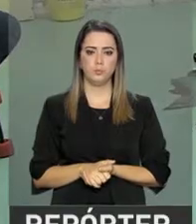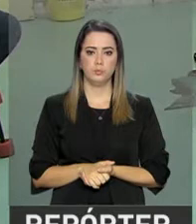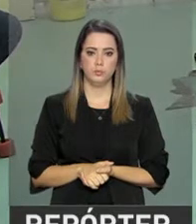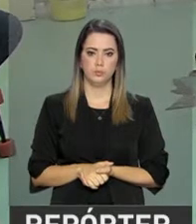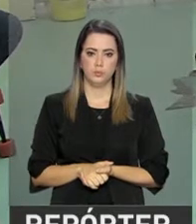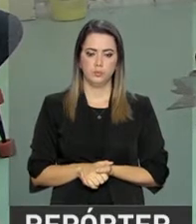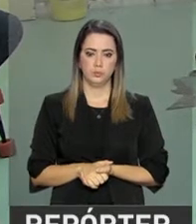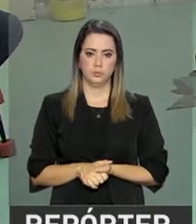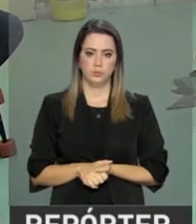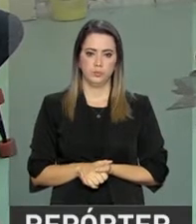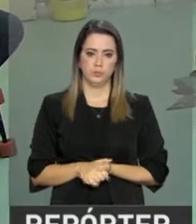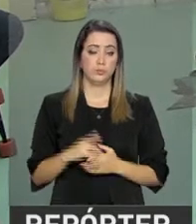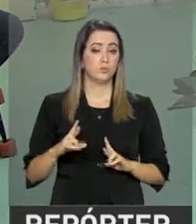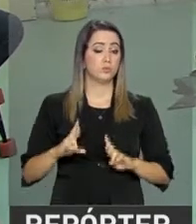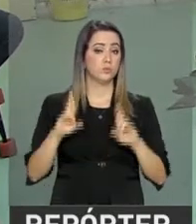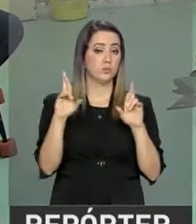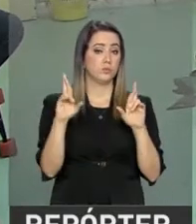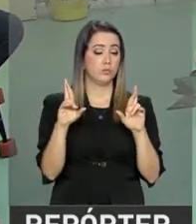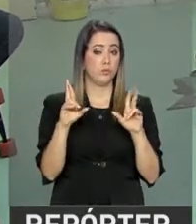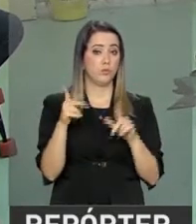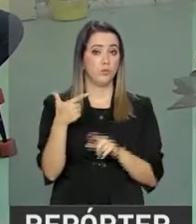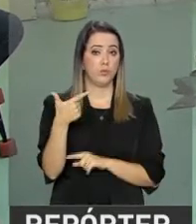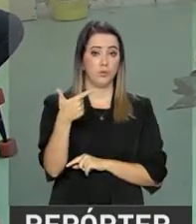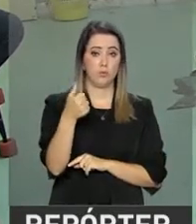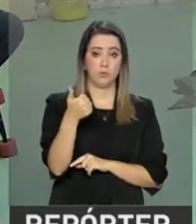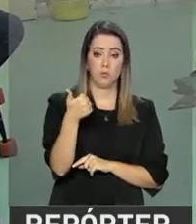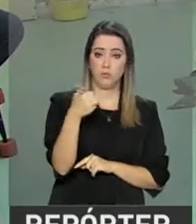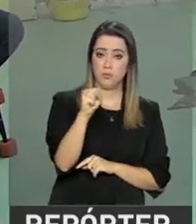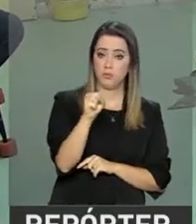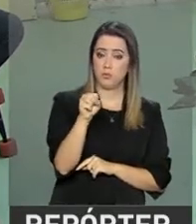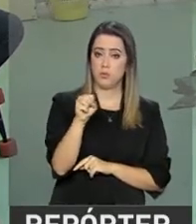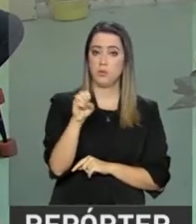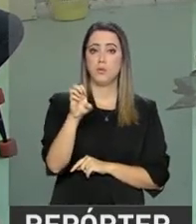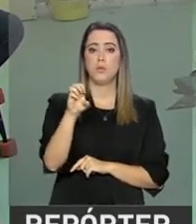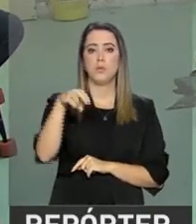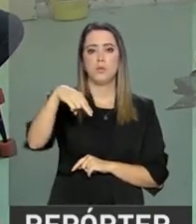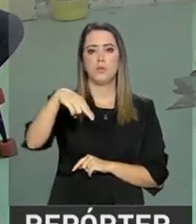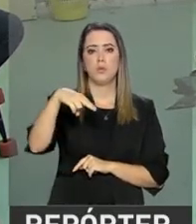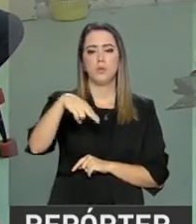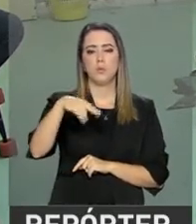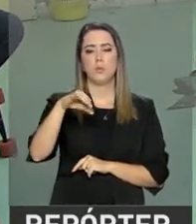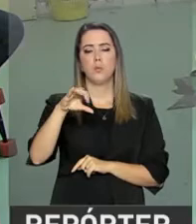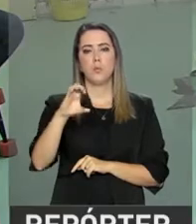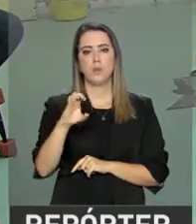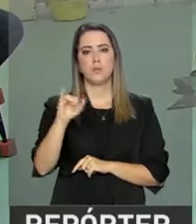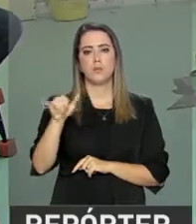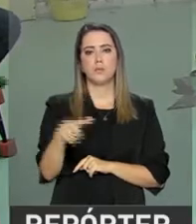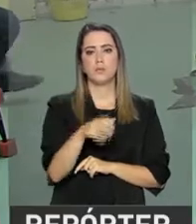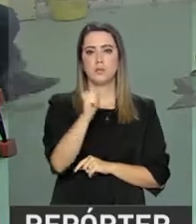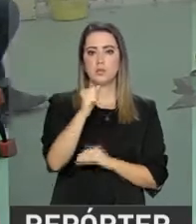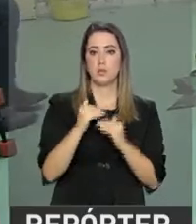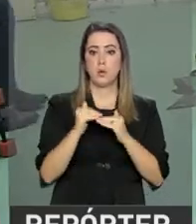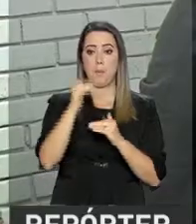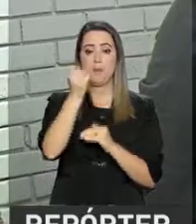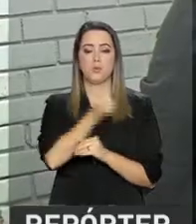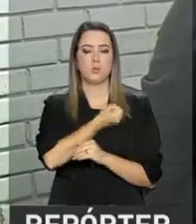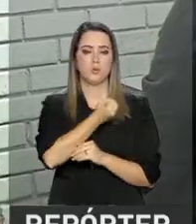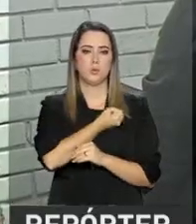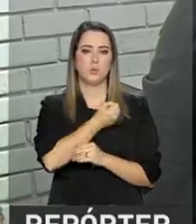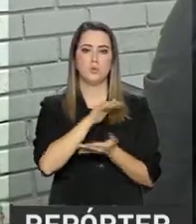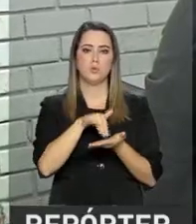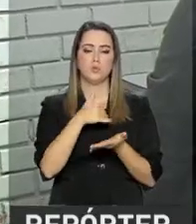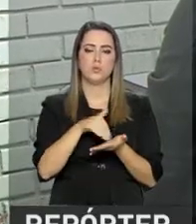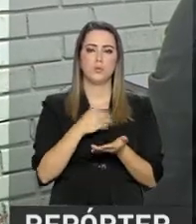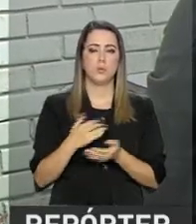a expectativa é que em 2018 o enseja supere o número de inscritos do ano passado que registrou